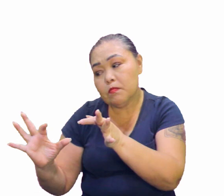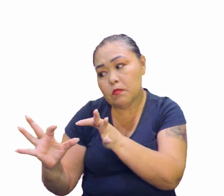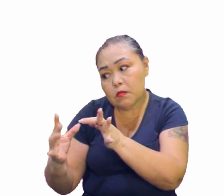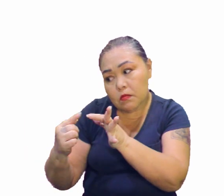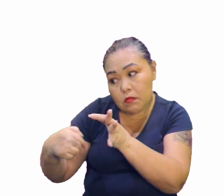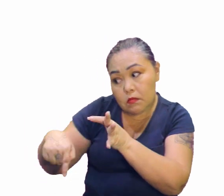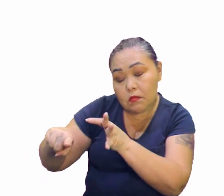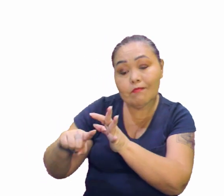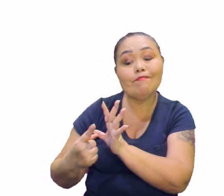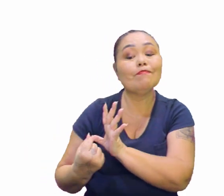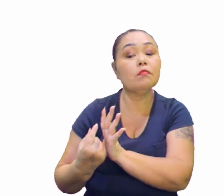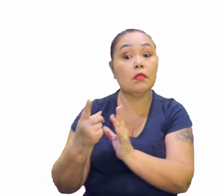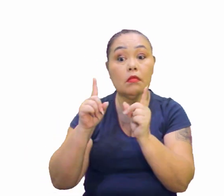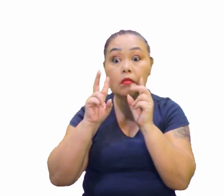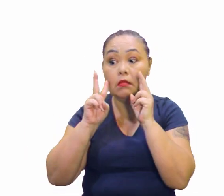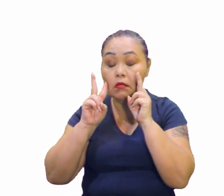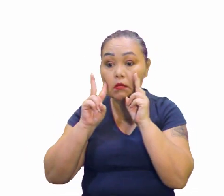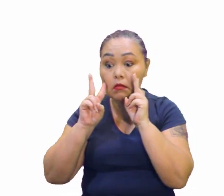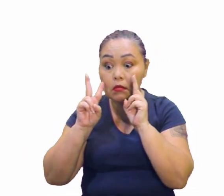capitalismo, ok?